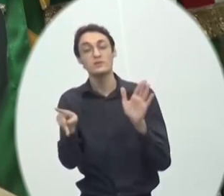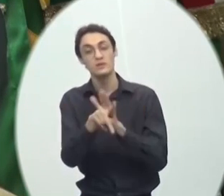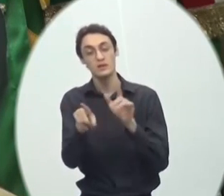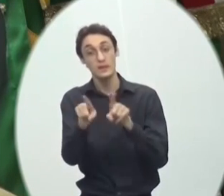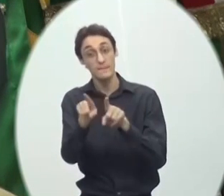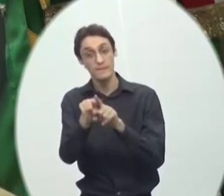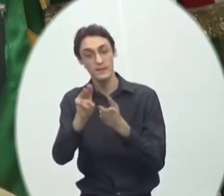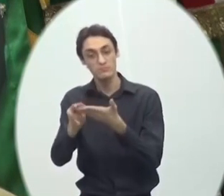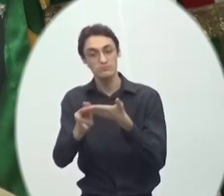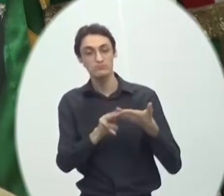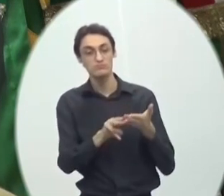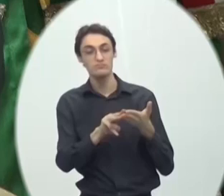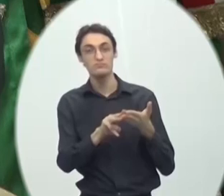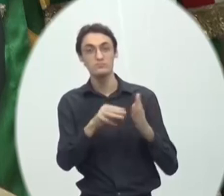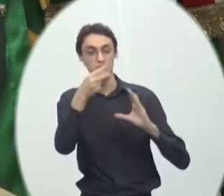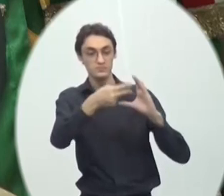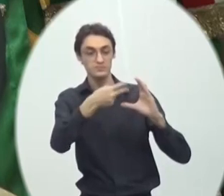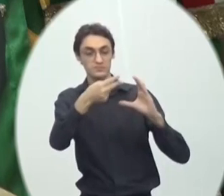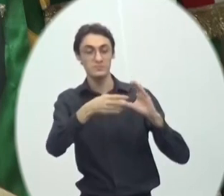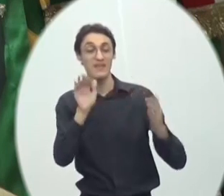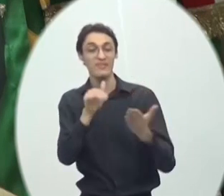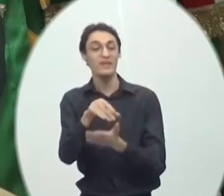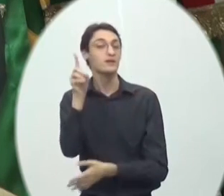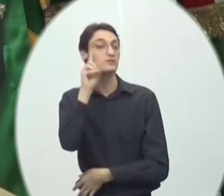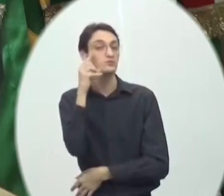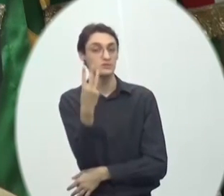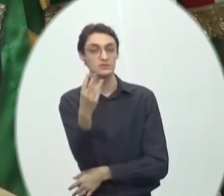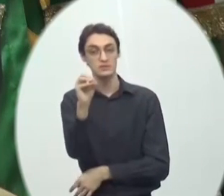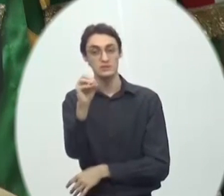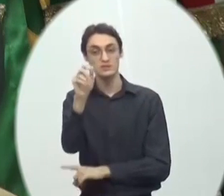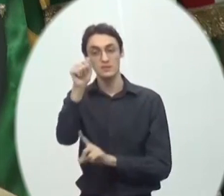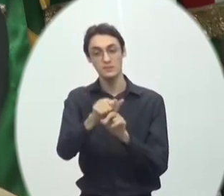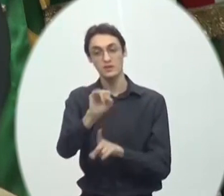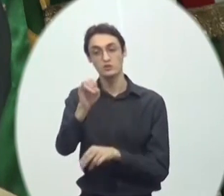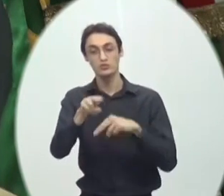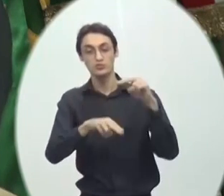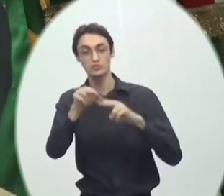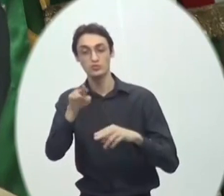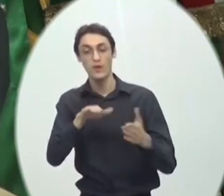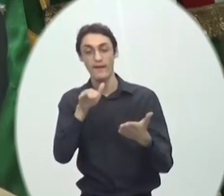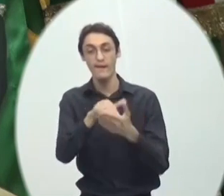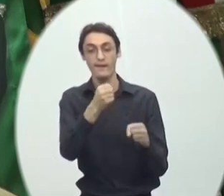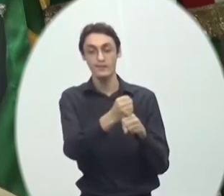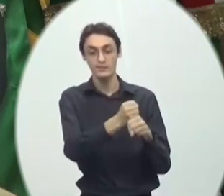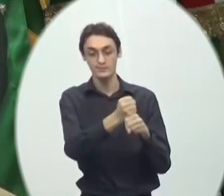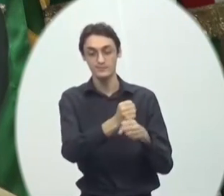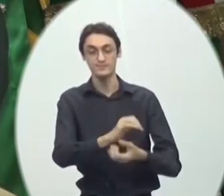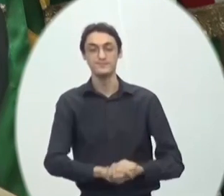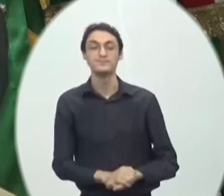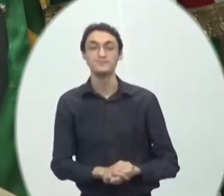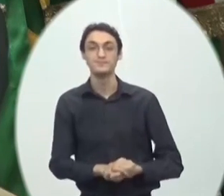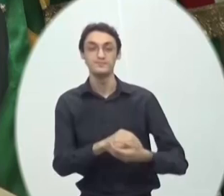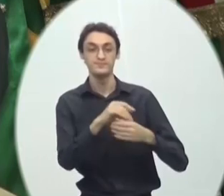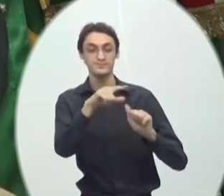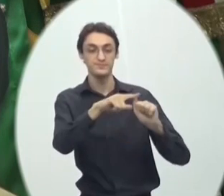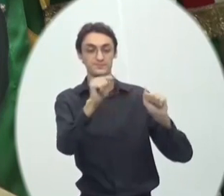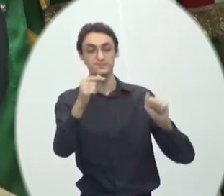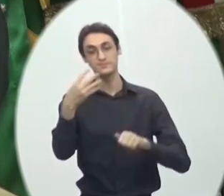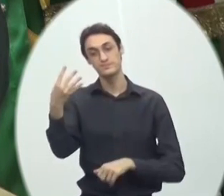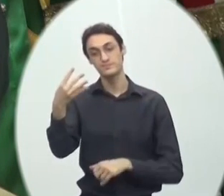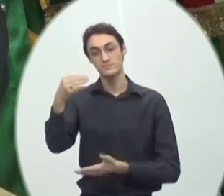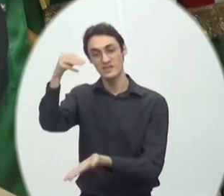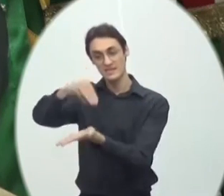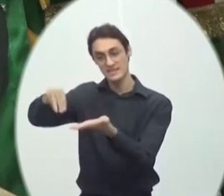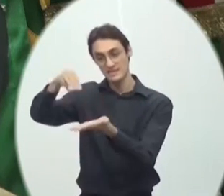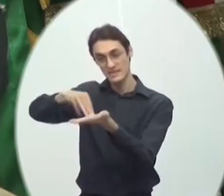Vereador até dia 30 de junho de cada ano. Artigo 4º. Caberá à Secretaria Municipal